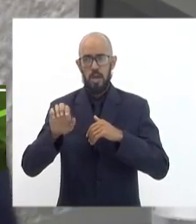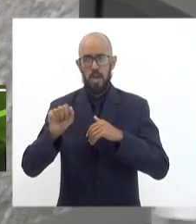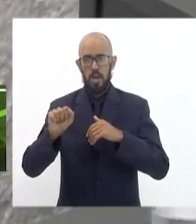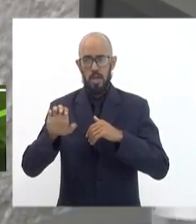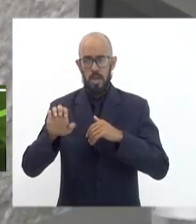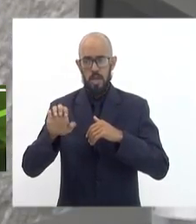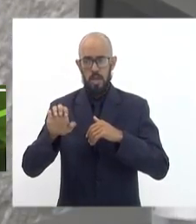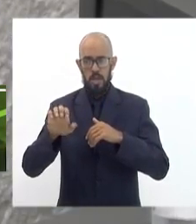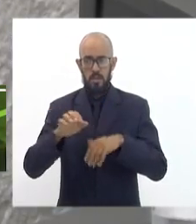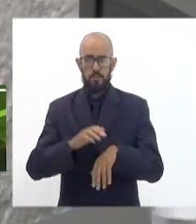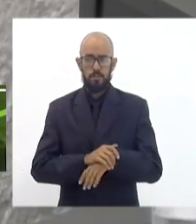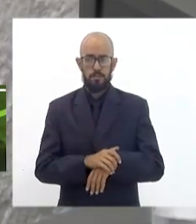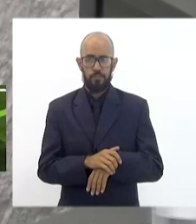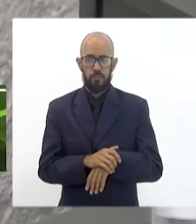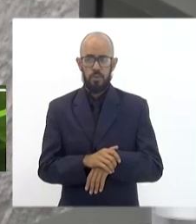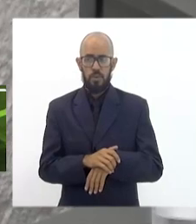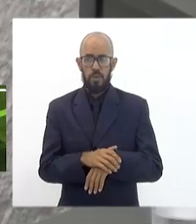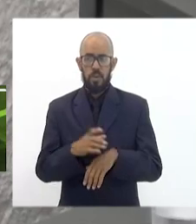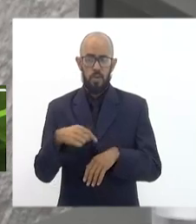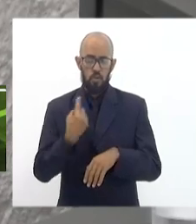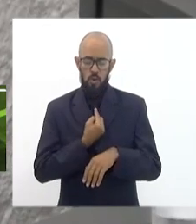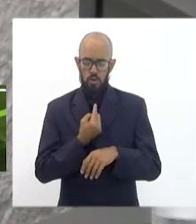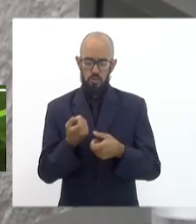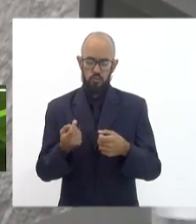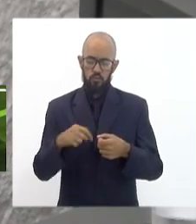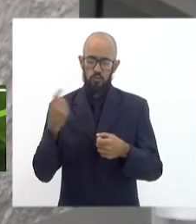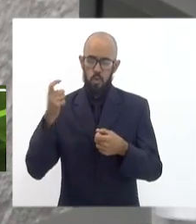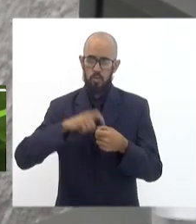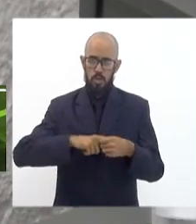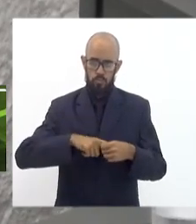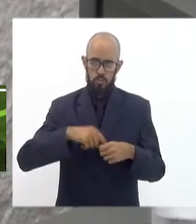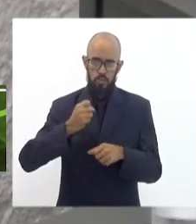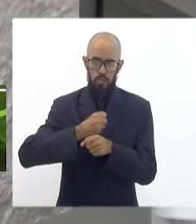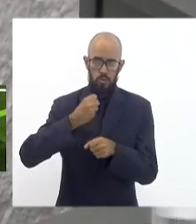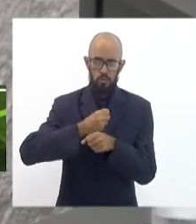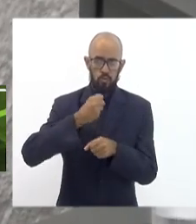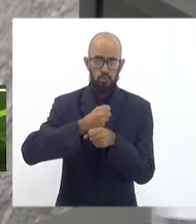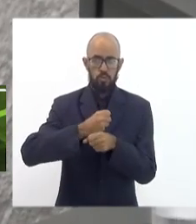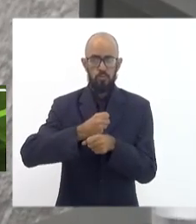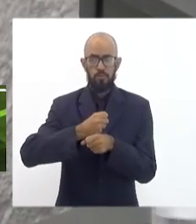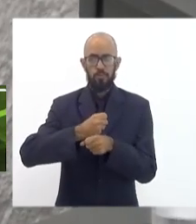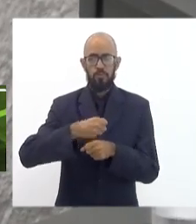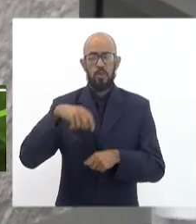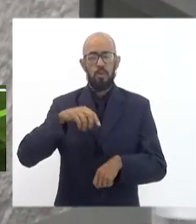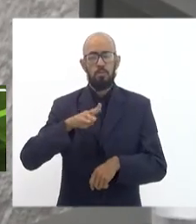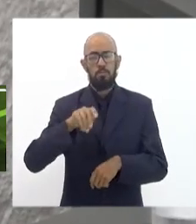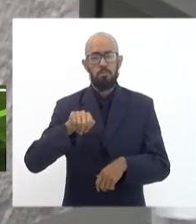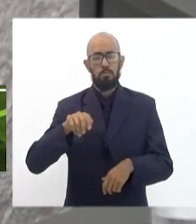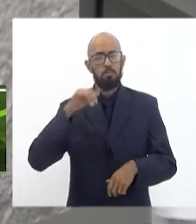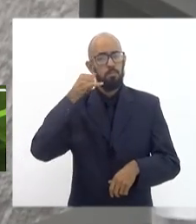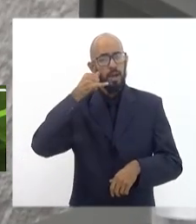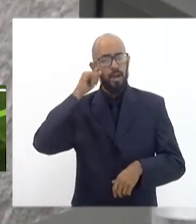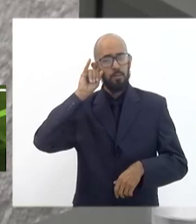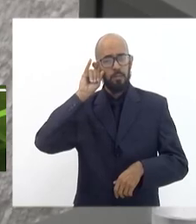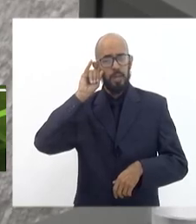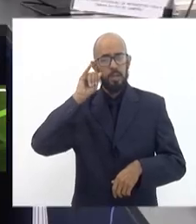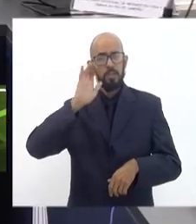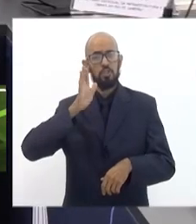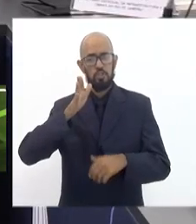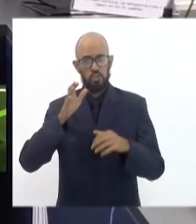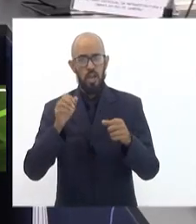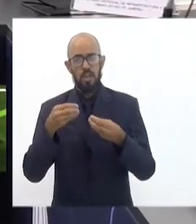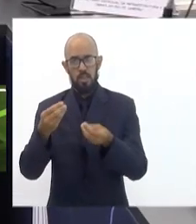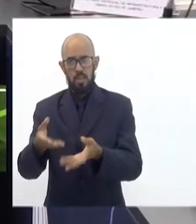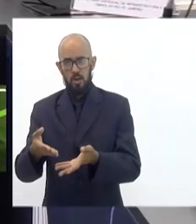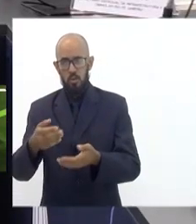todas essas obras paradas estão retomando foram retomados boa Barra do Piraí já entregamos só pegar